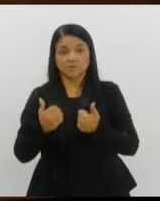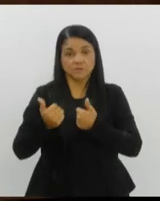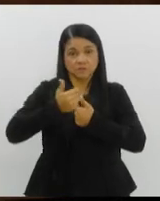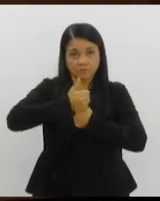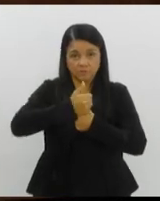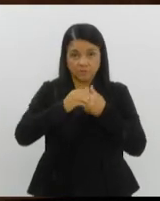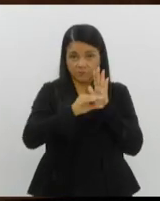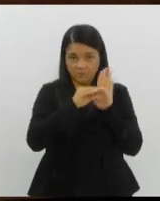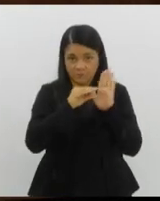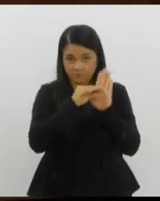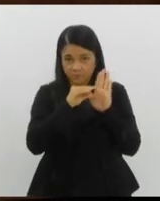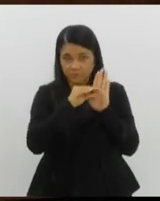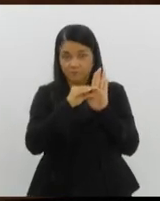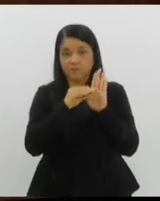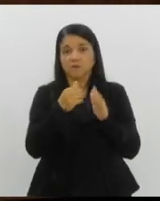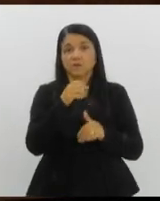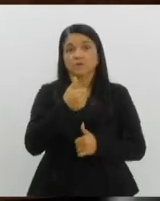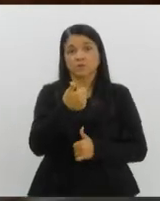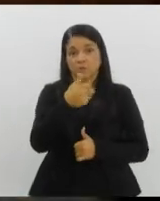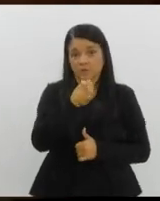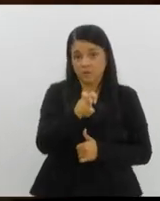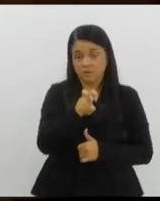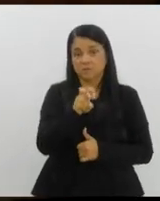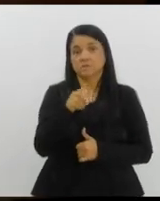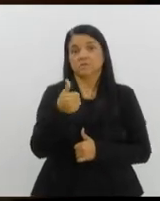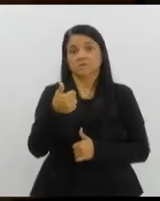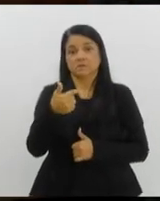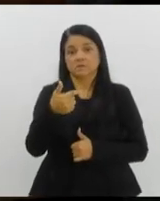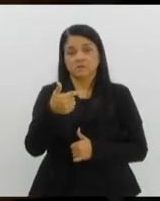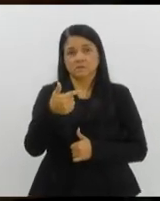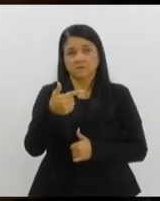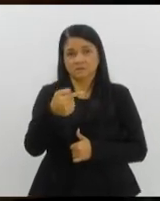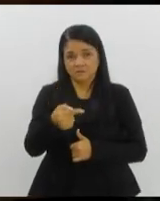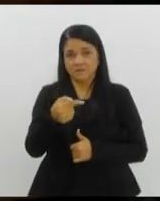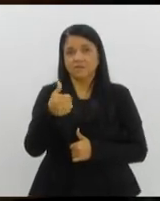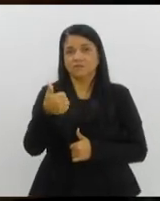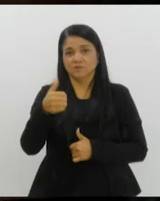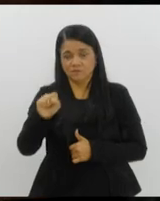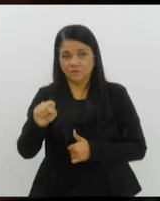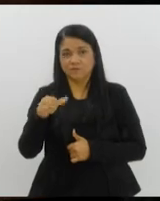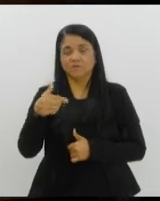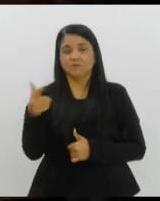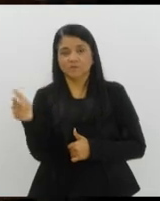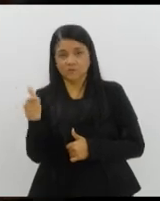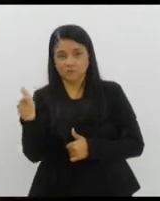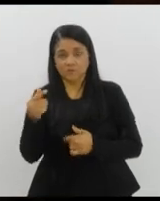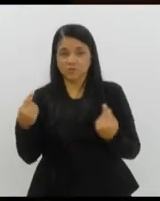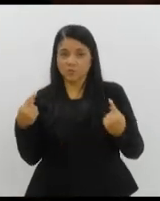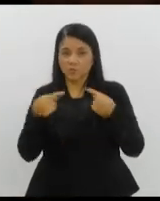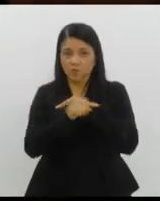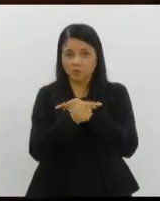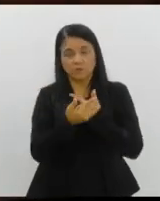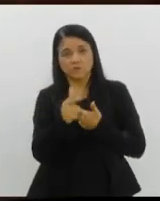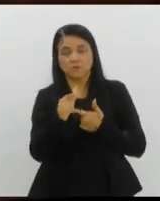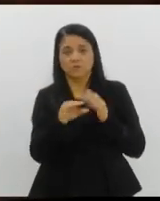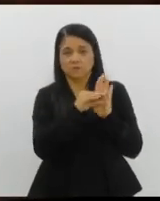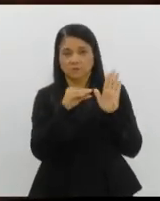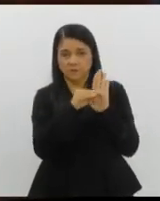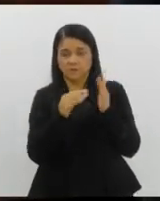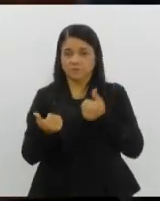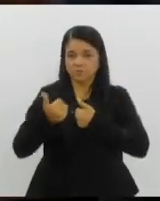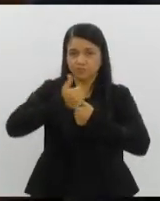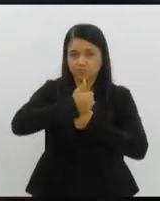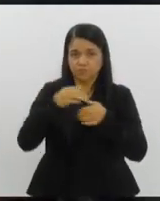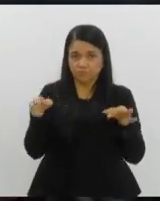as emendas números 15, 17, 18 e 22. Contrário às demais emendas, concluindo por